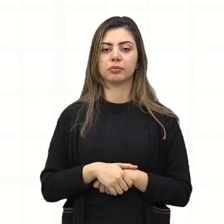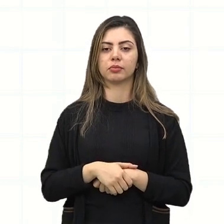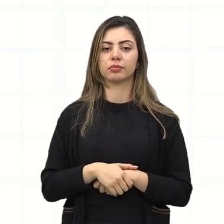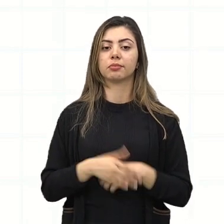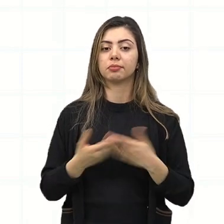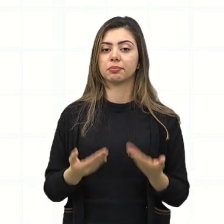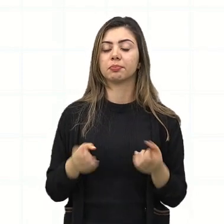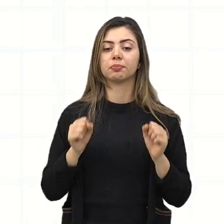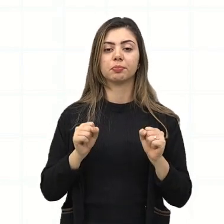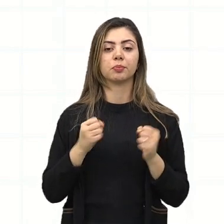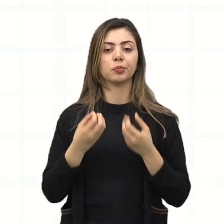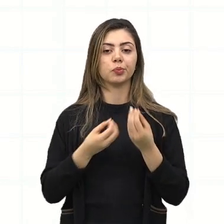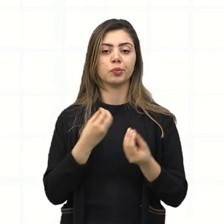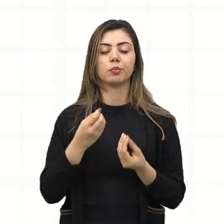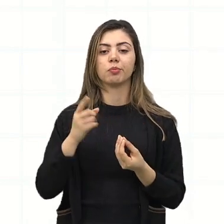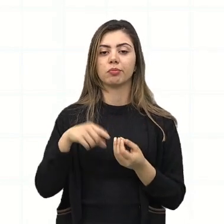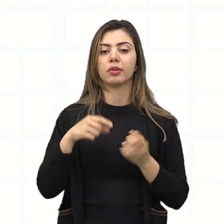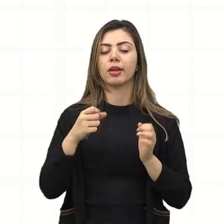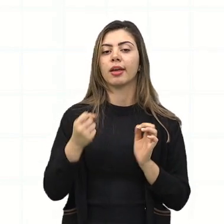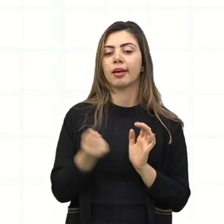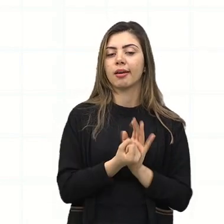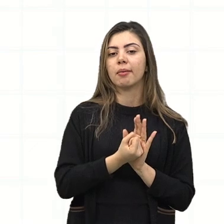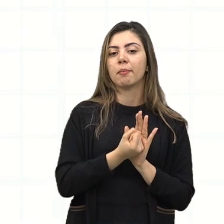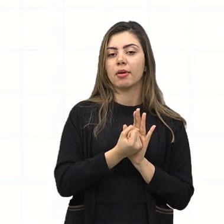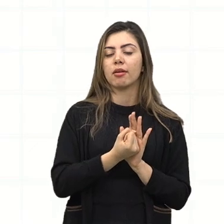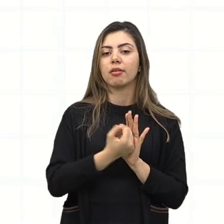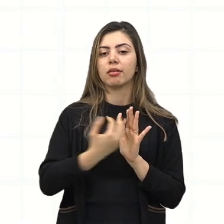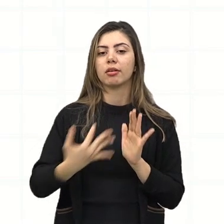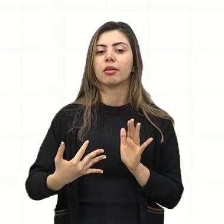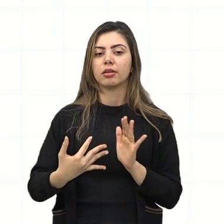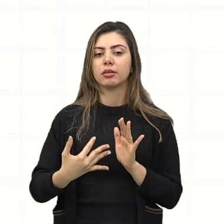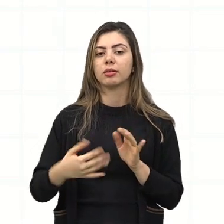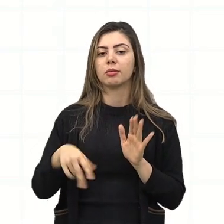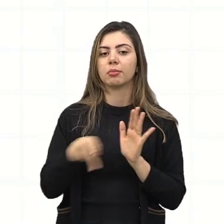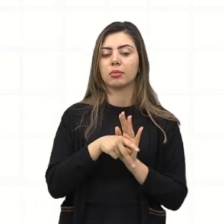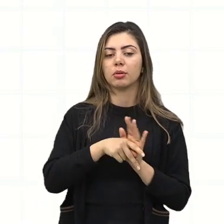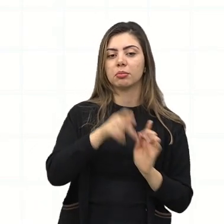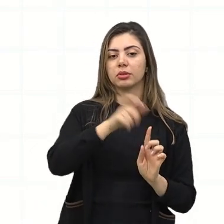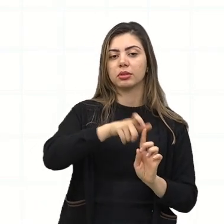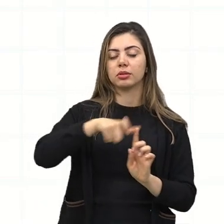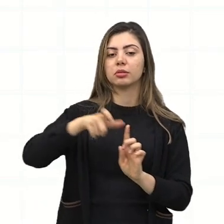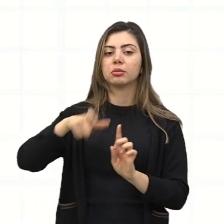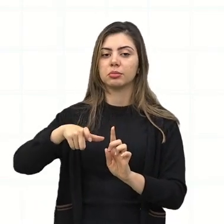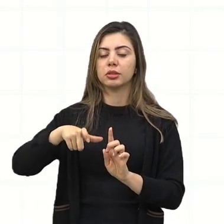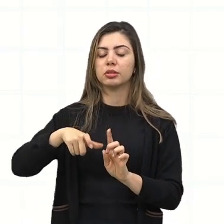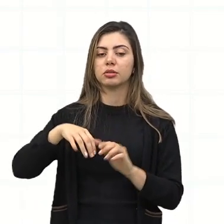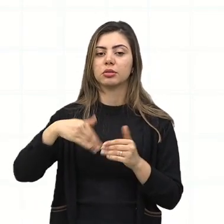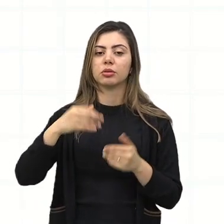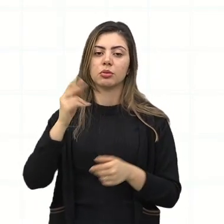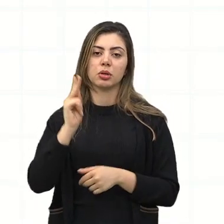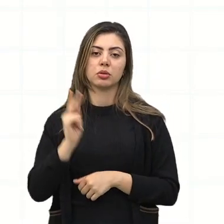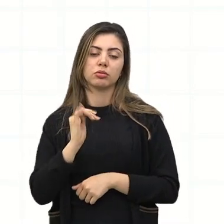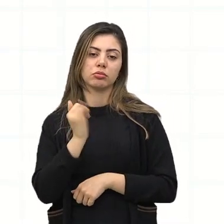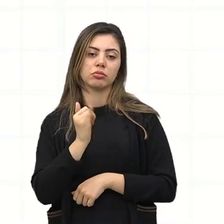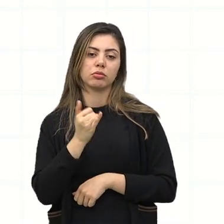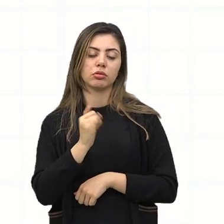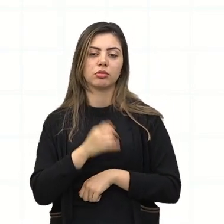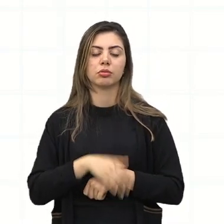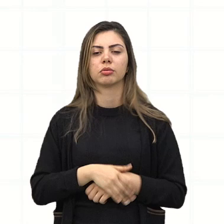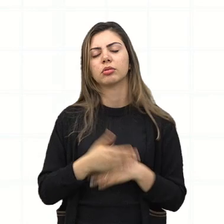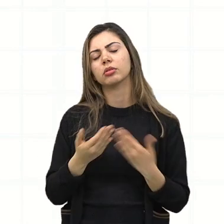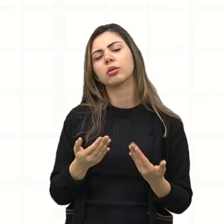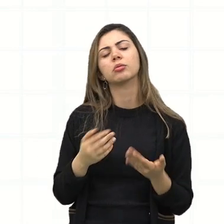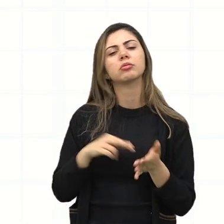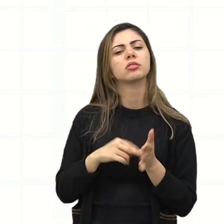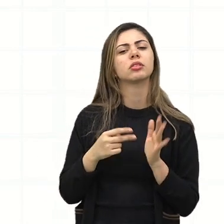Pode ocorrer por meio de marcas psicológicas também do personagem ou do narrador. Vamos entender aí o que isso aqui